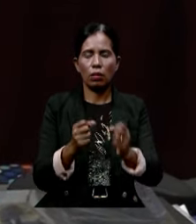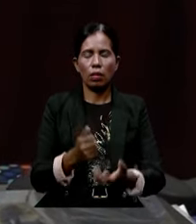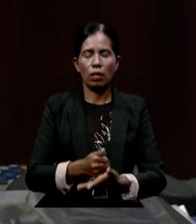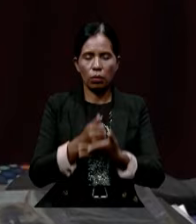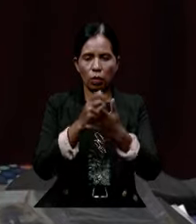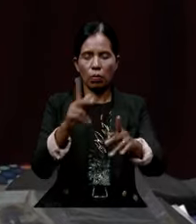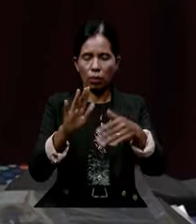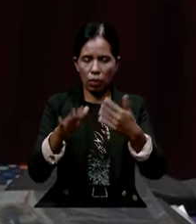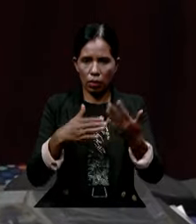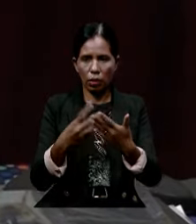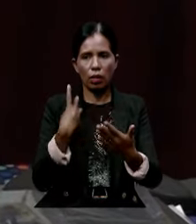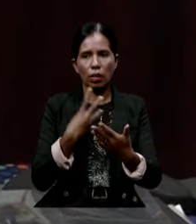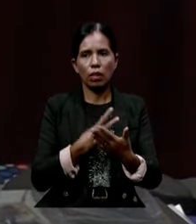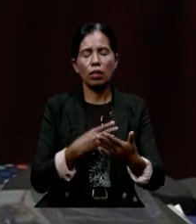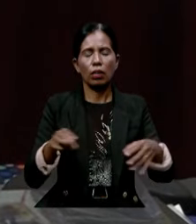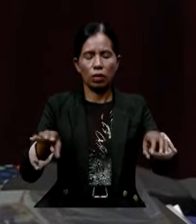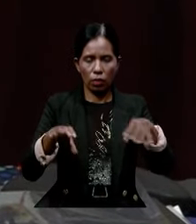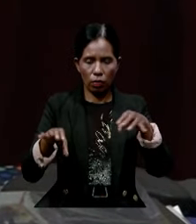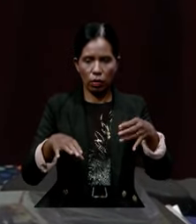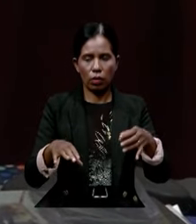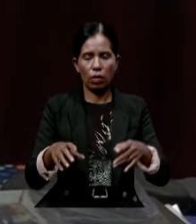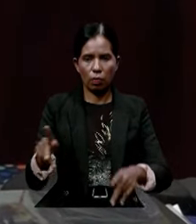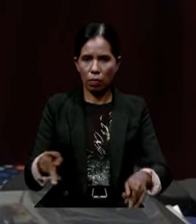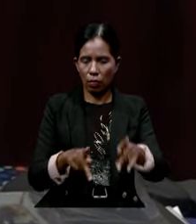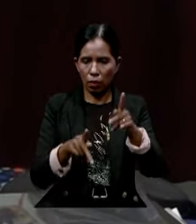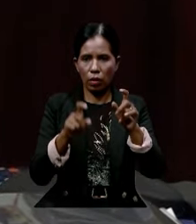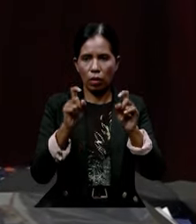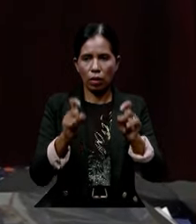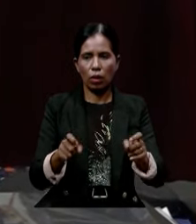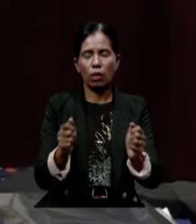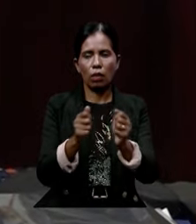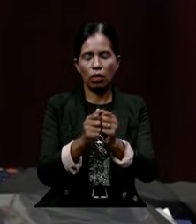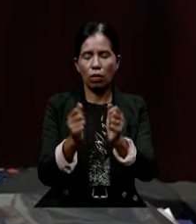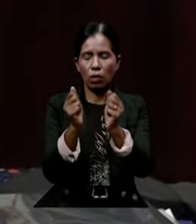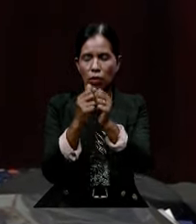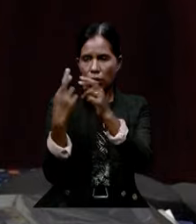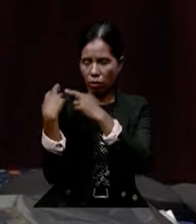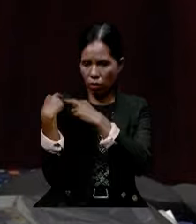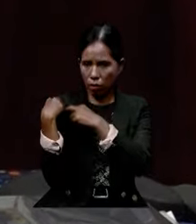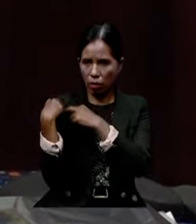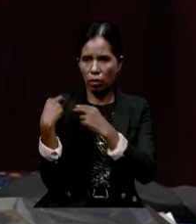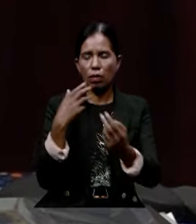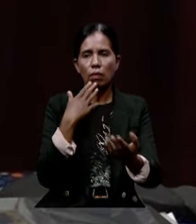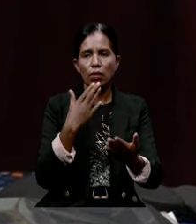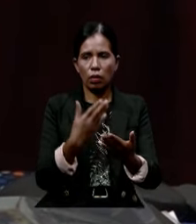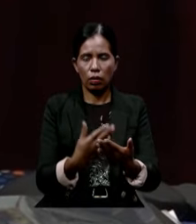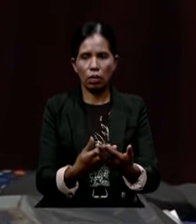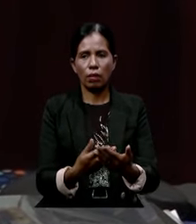povo, não temos e ser servidor público, tem que mais responsabilidade da nebema o